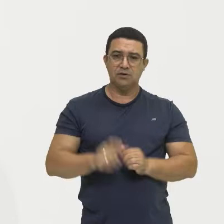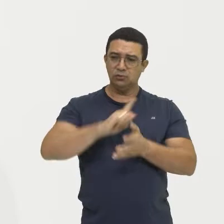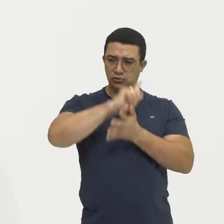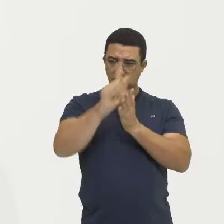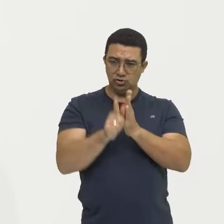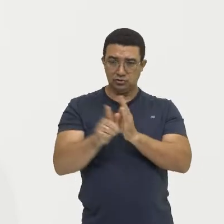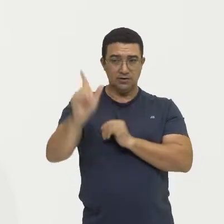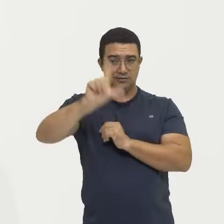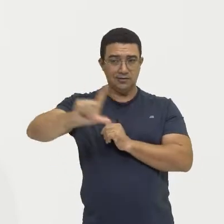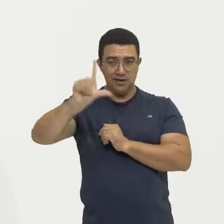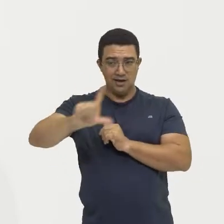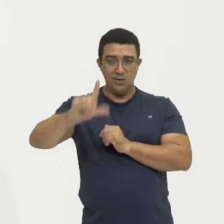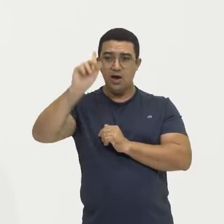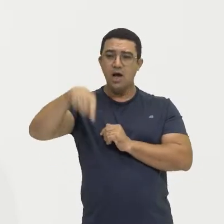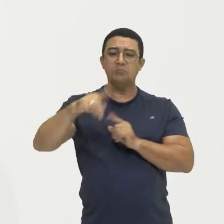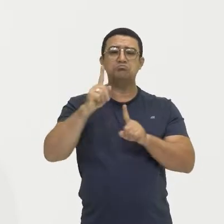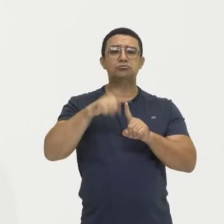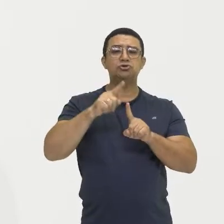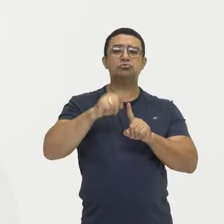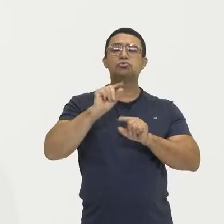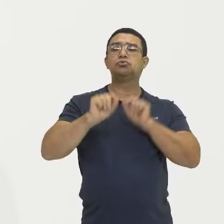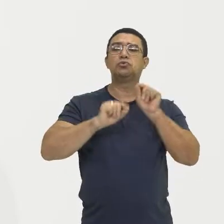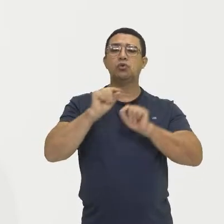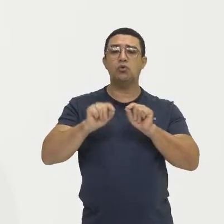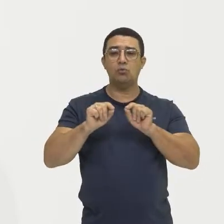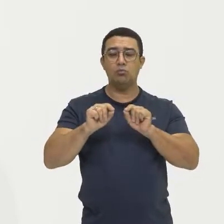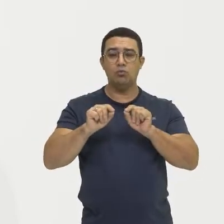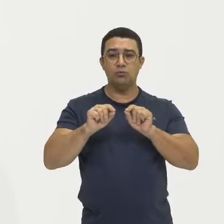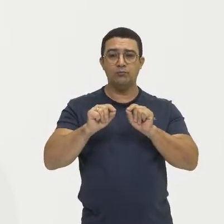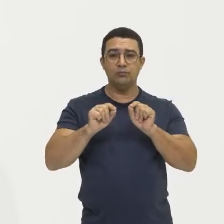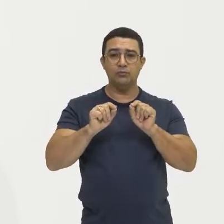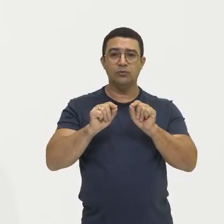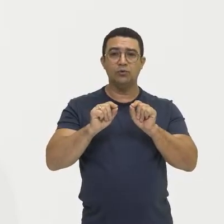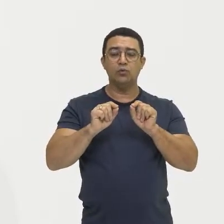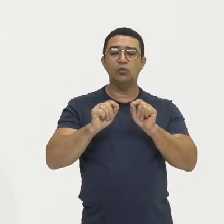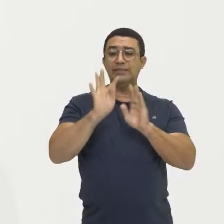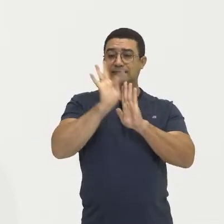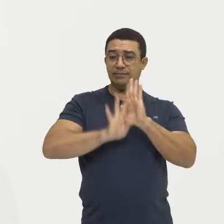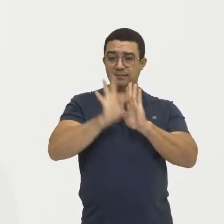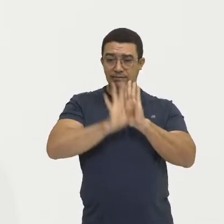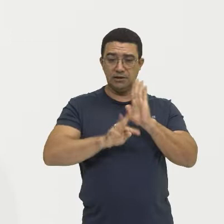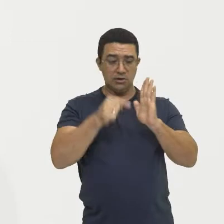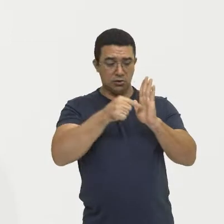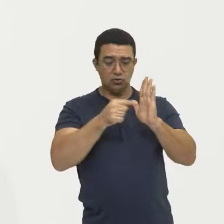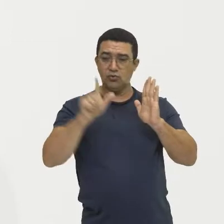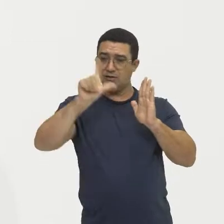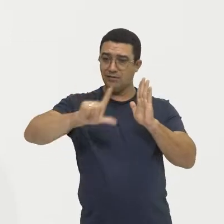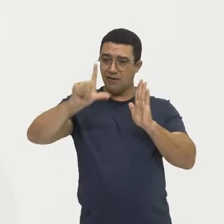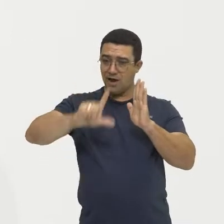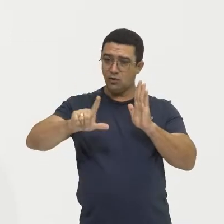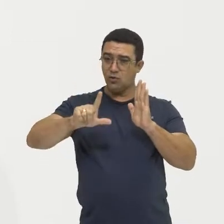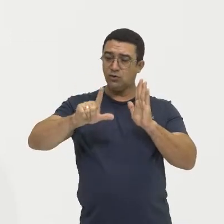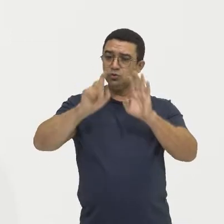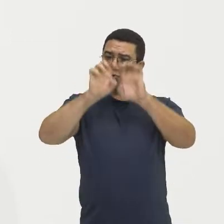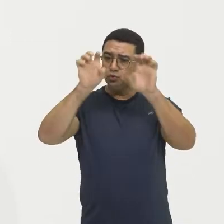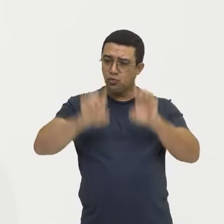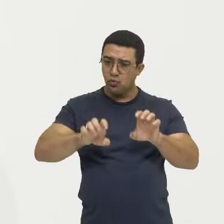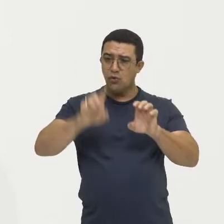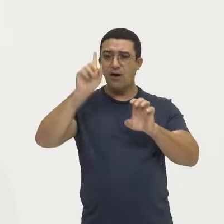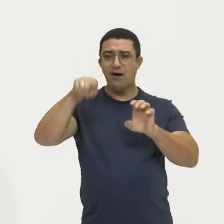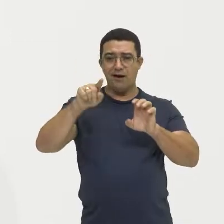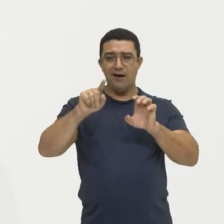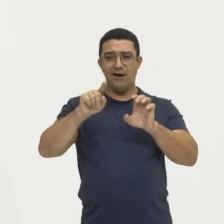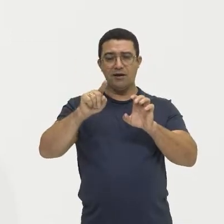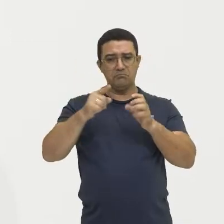quê? É uma forma, né, de como o texto literário é escrito. Ele é escrito em forma